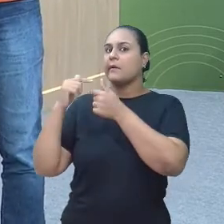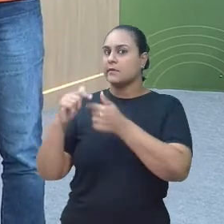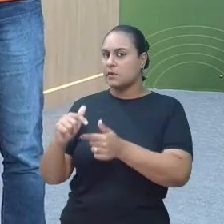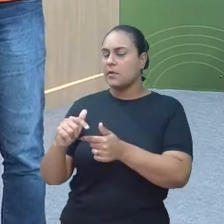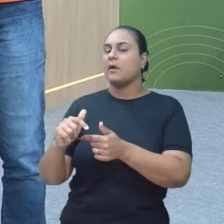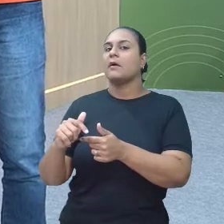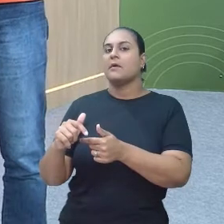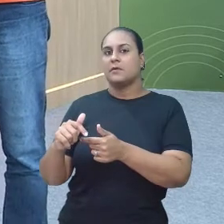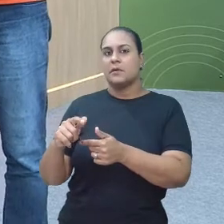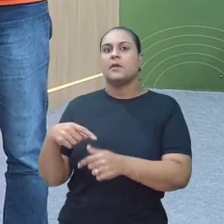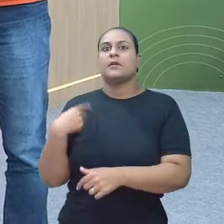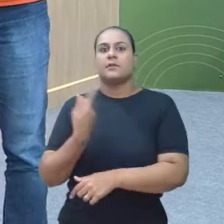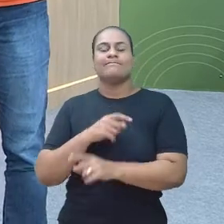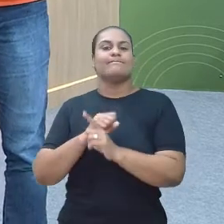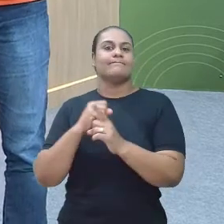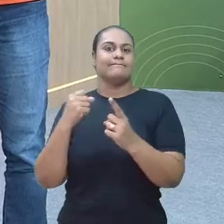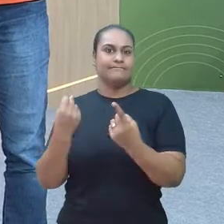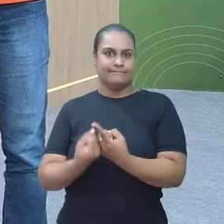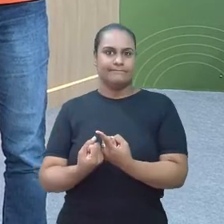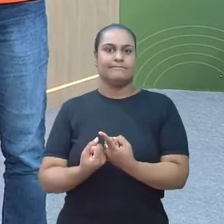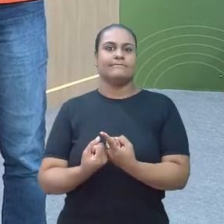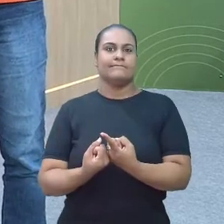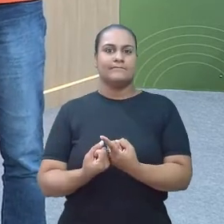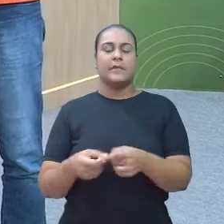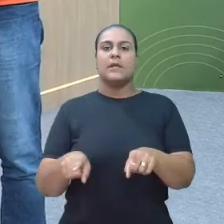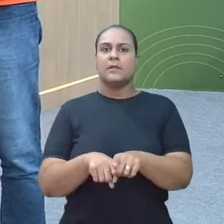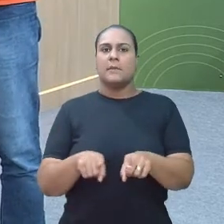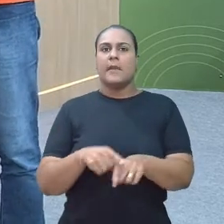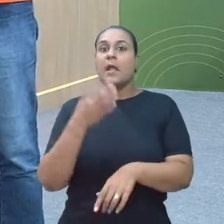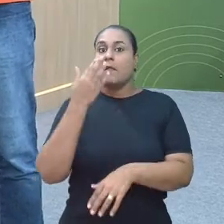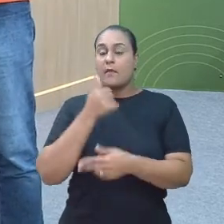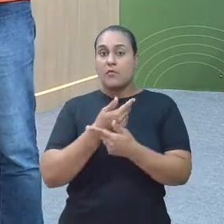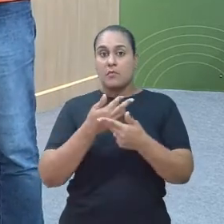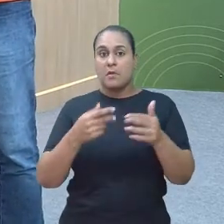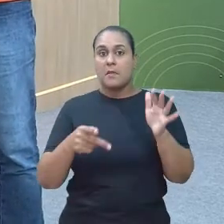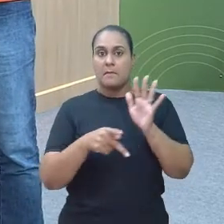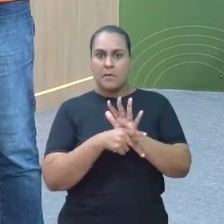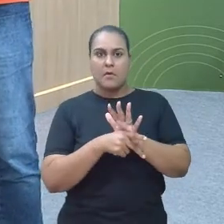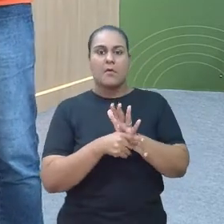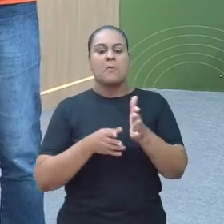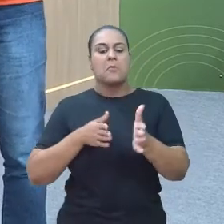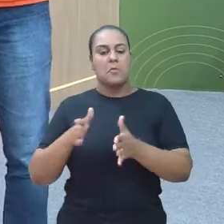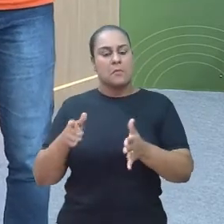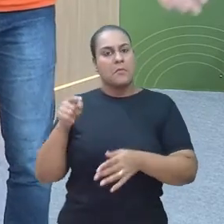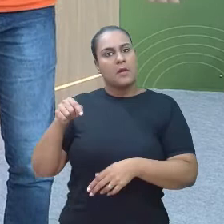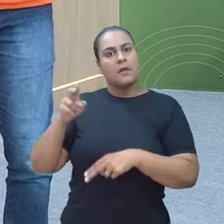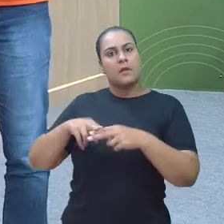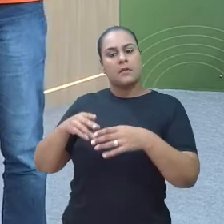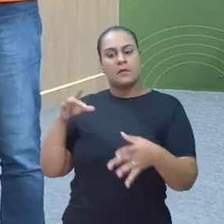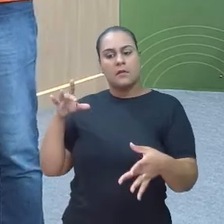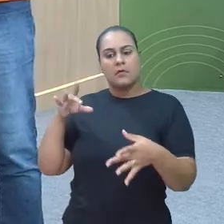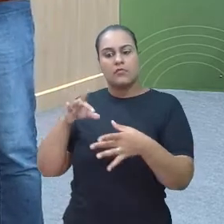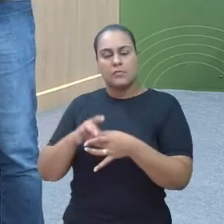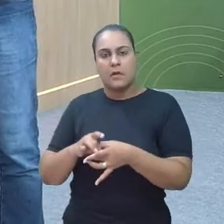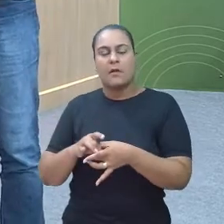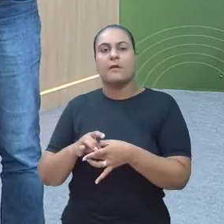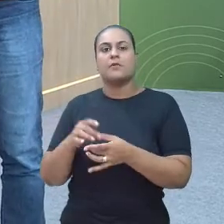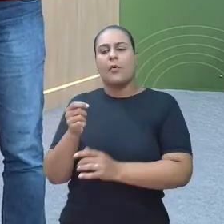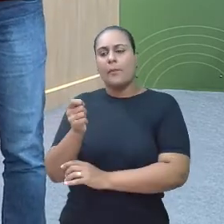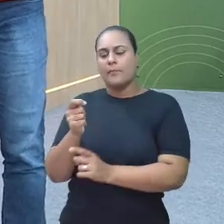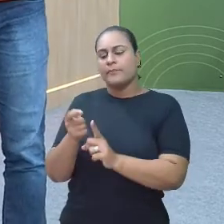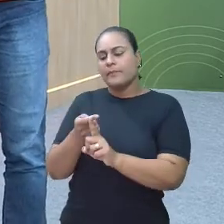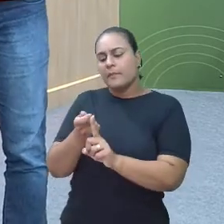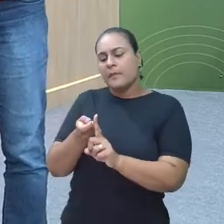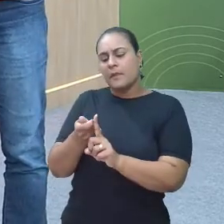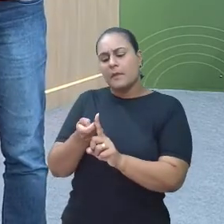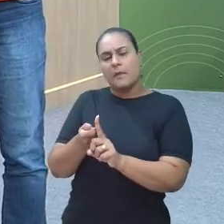nossa sociedade, além, claro, das comidas que são preparadas naquele período, que está associada à colheita do milho. Então, essa série